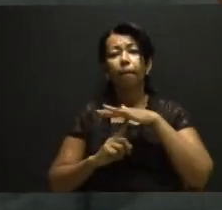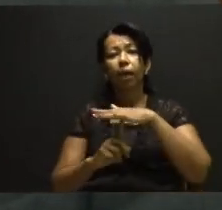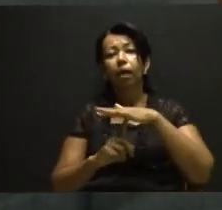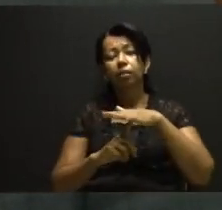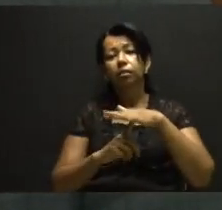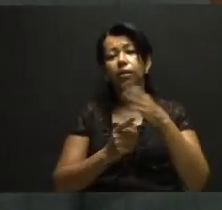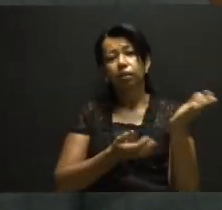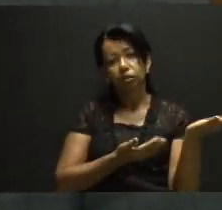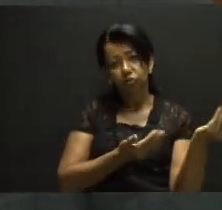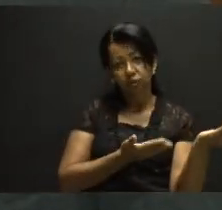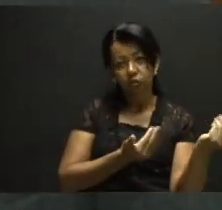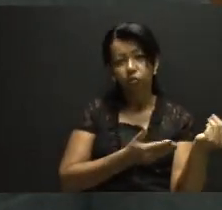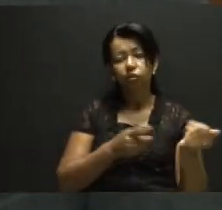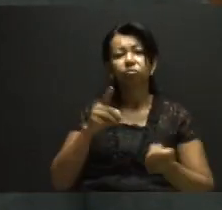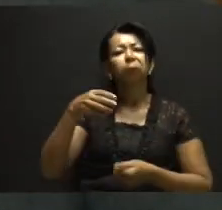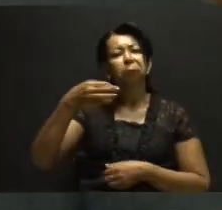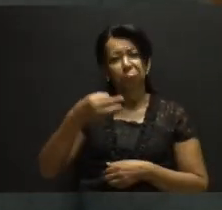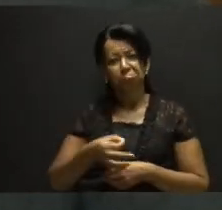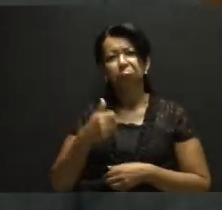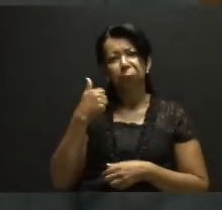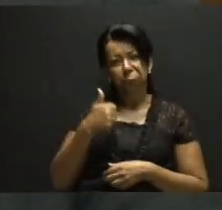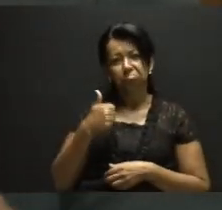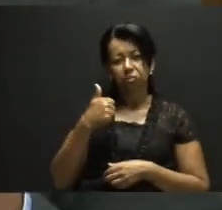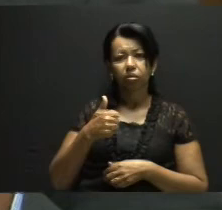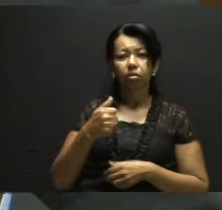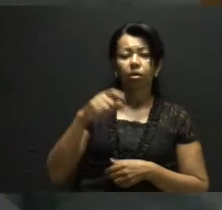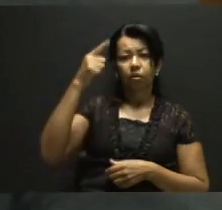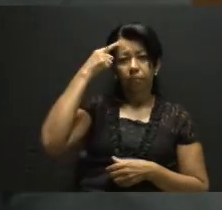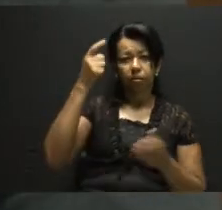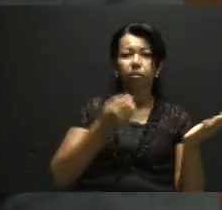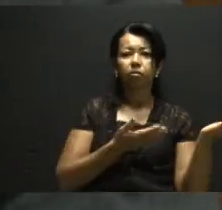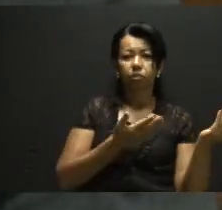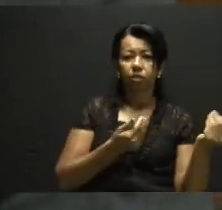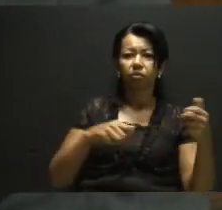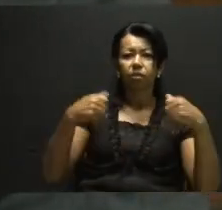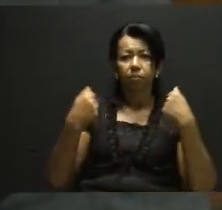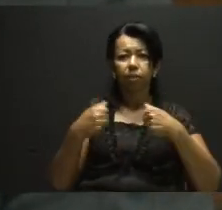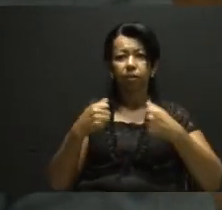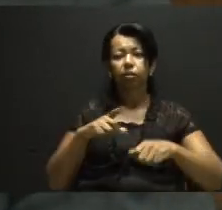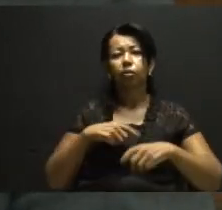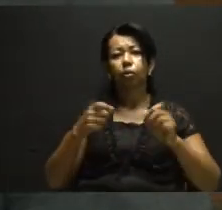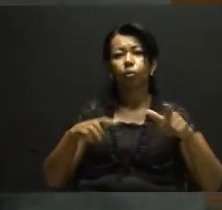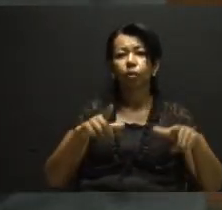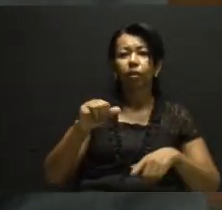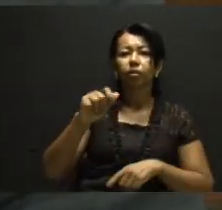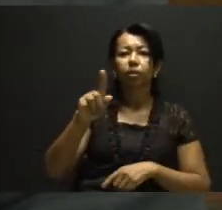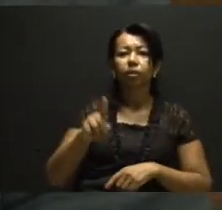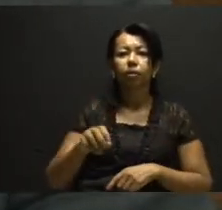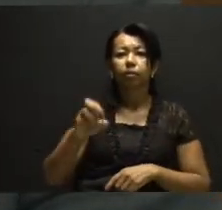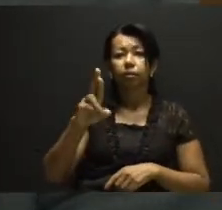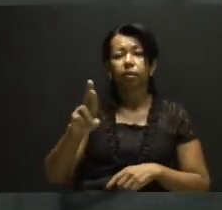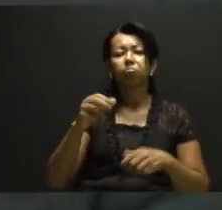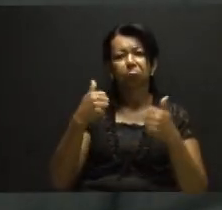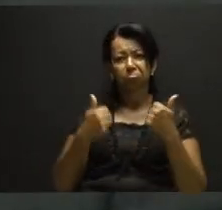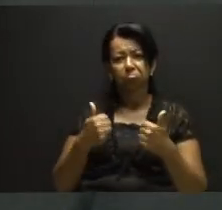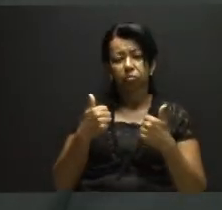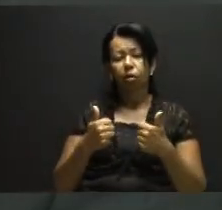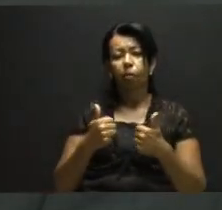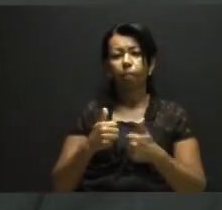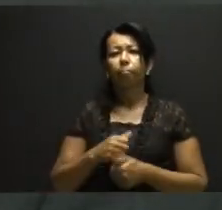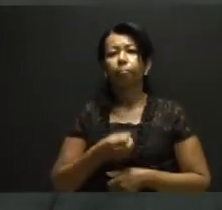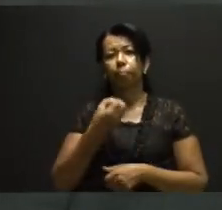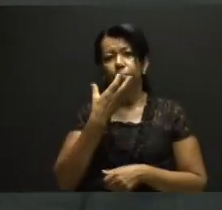juventude e dá muito certo eu acho que nossos jovens e preciso de ter uma área de lazer decente onde online tem